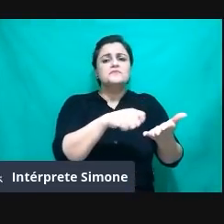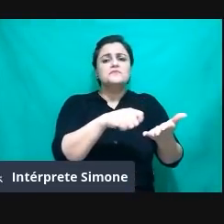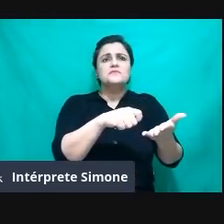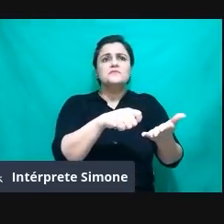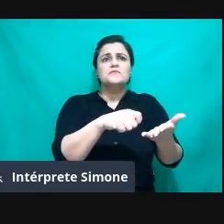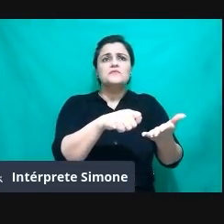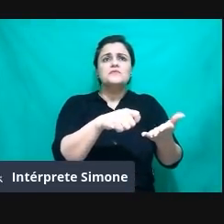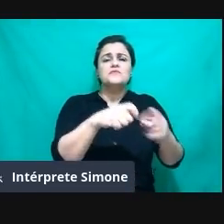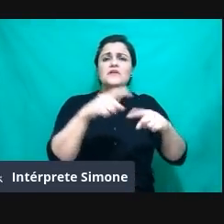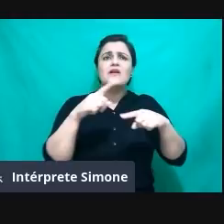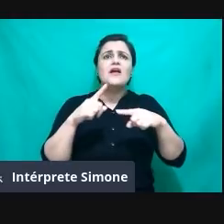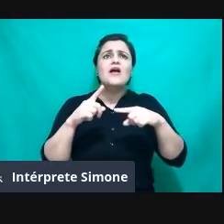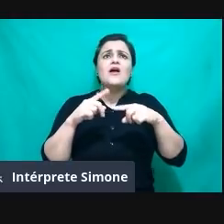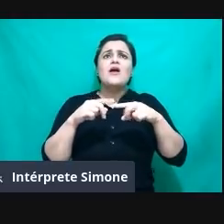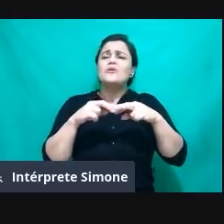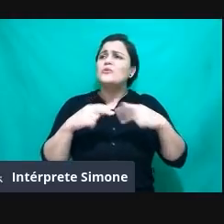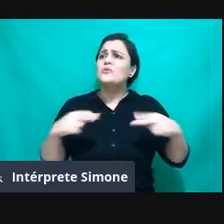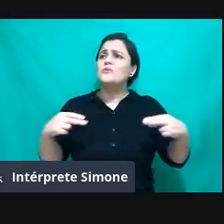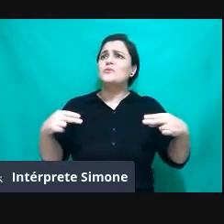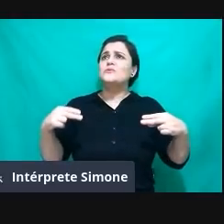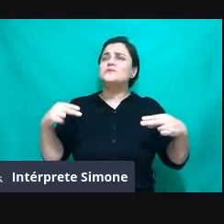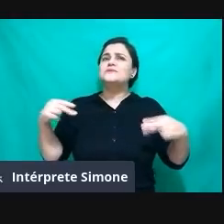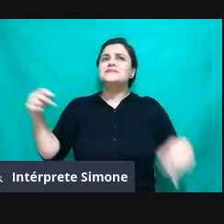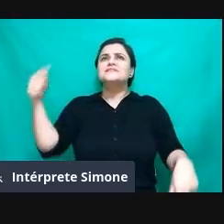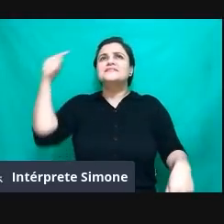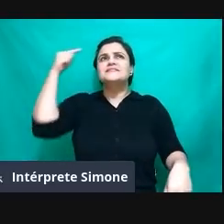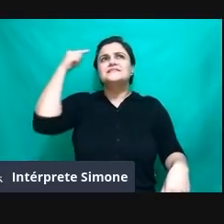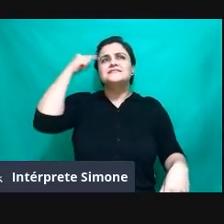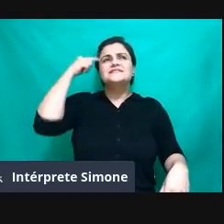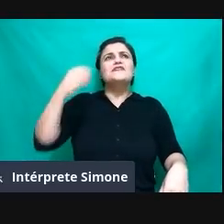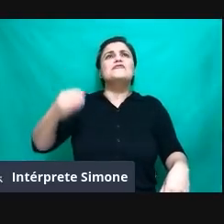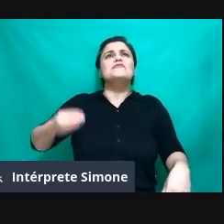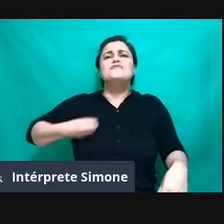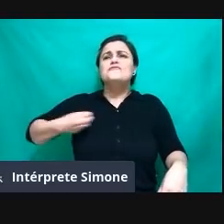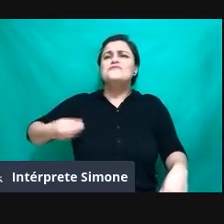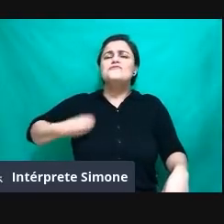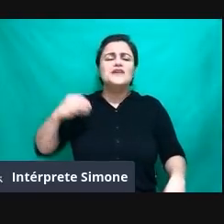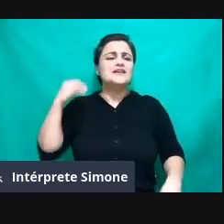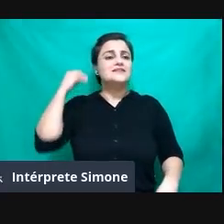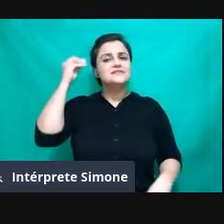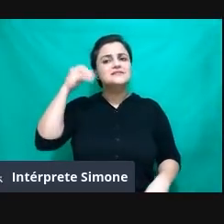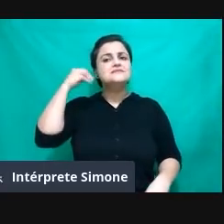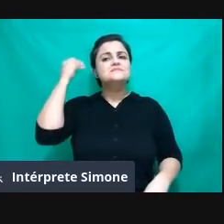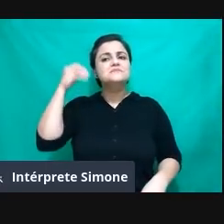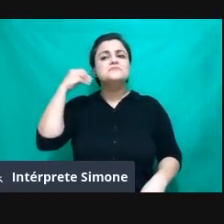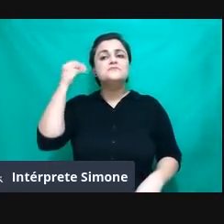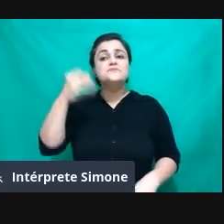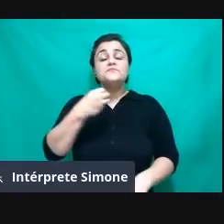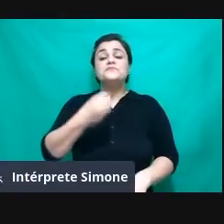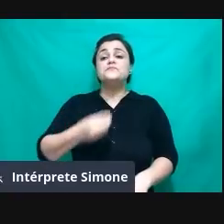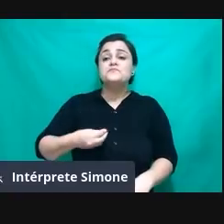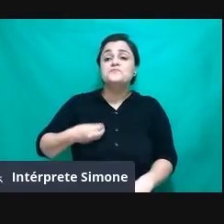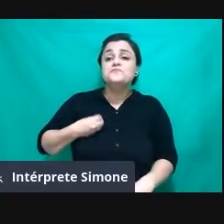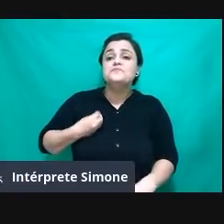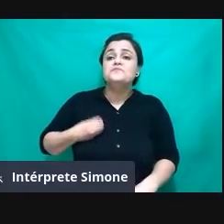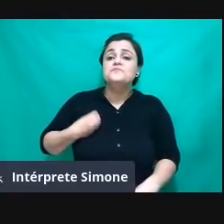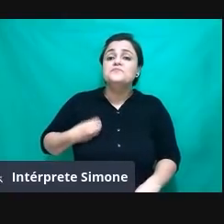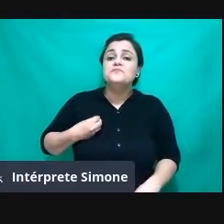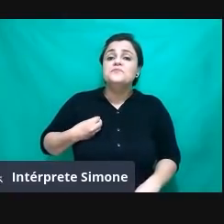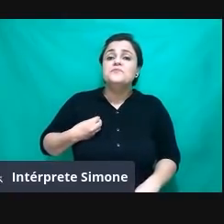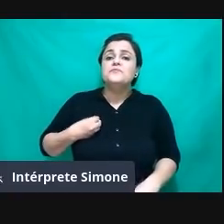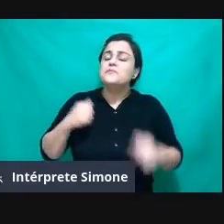tenha um significado no cotidiano dele. Não pode estar afastado daquilo, porque a princípio nós tínhamos apenas